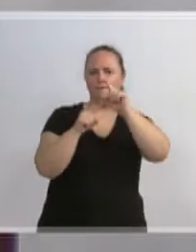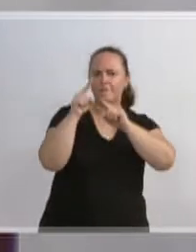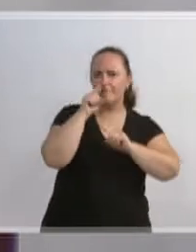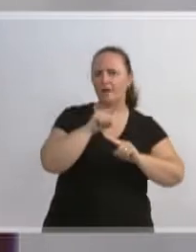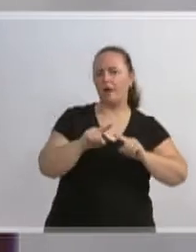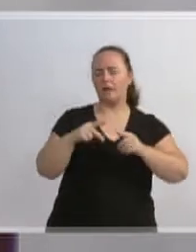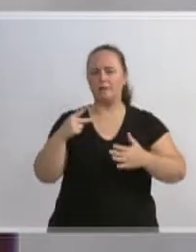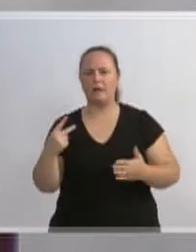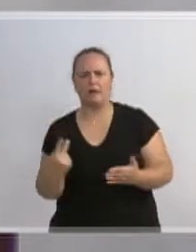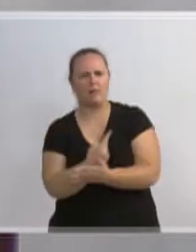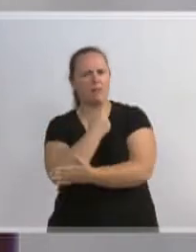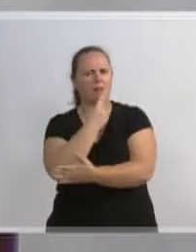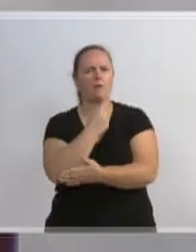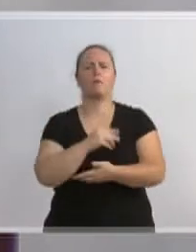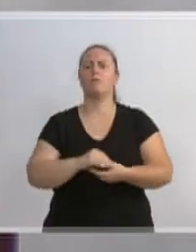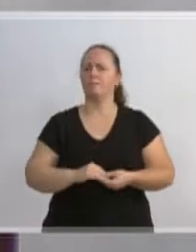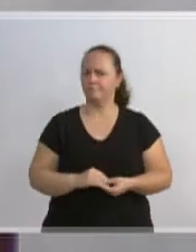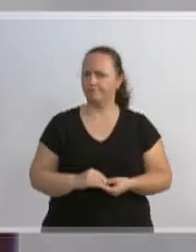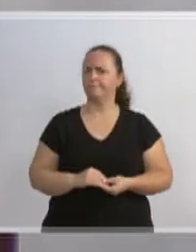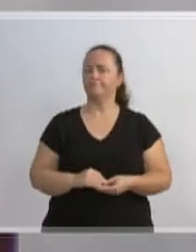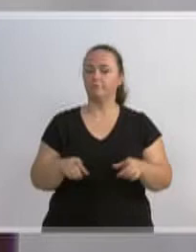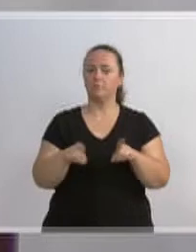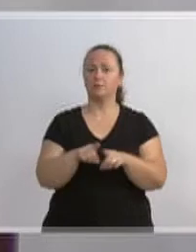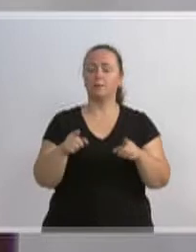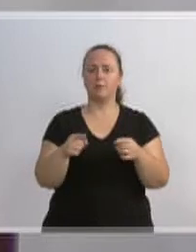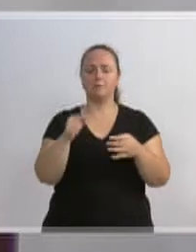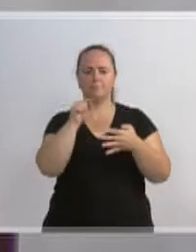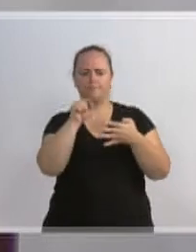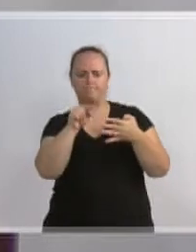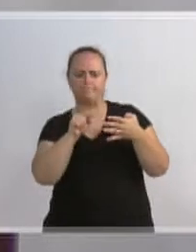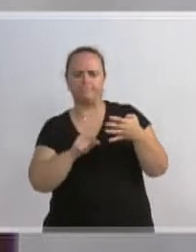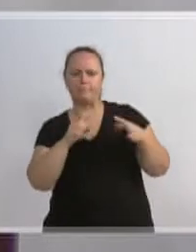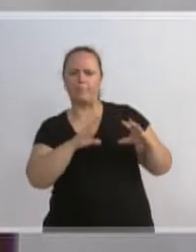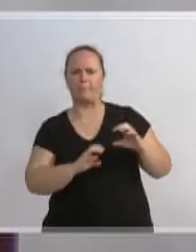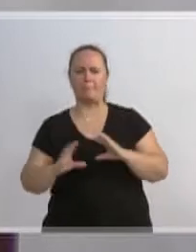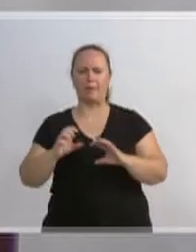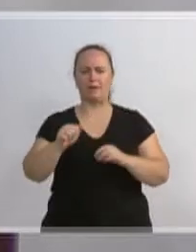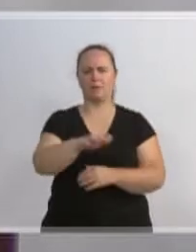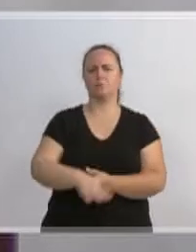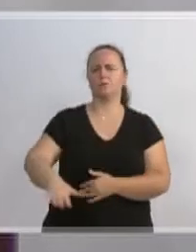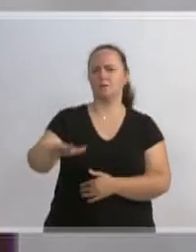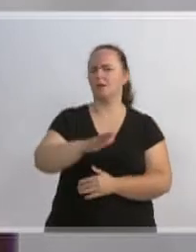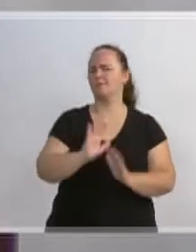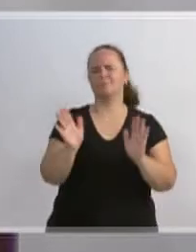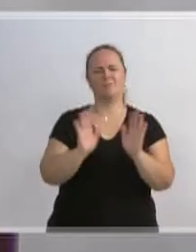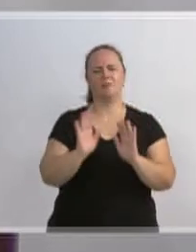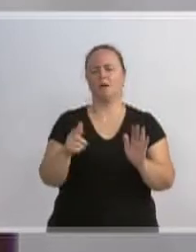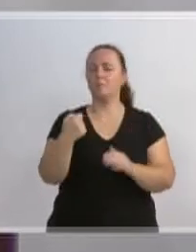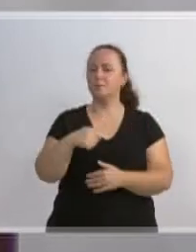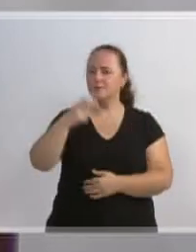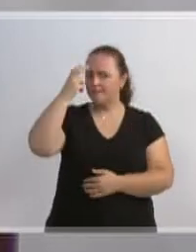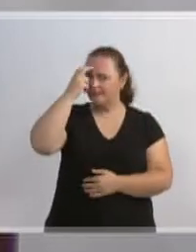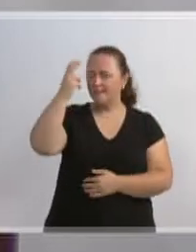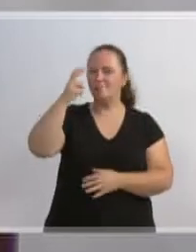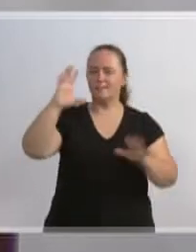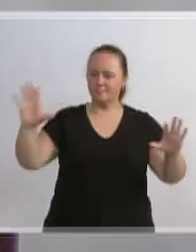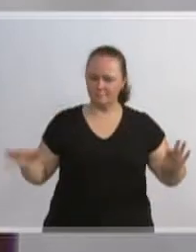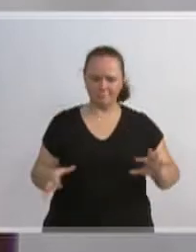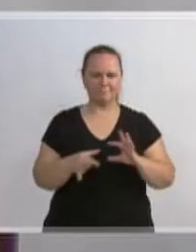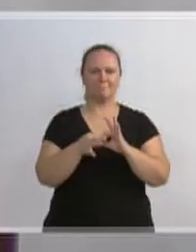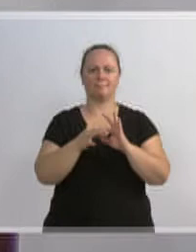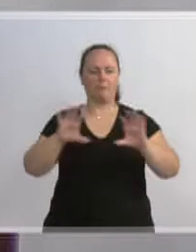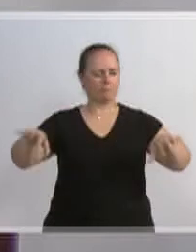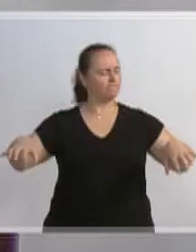ampliarmos os contrapontos e as brigas aqui na sociedade. Vamos trabalhar de uma forma inteligente, unindo todos para um bem maior,